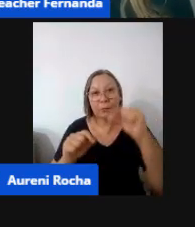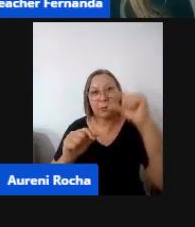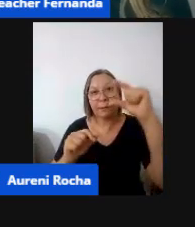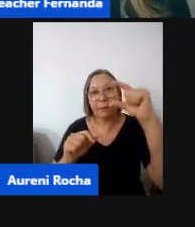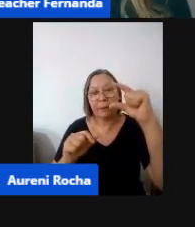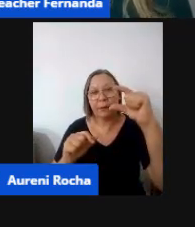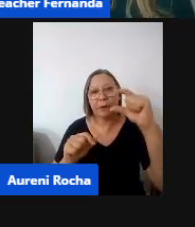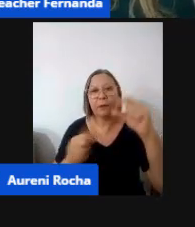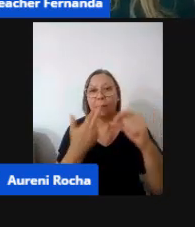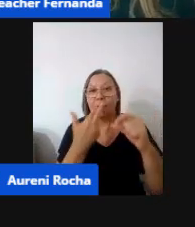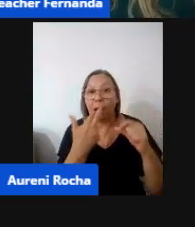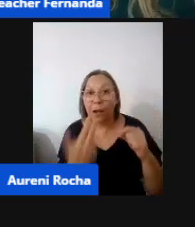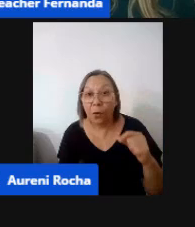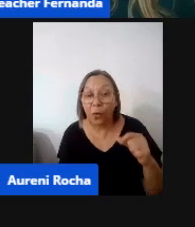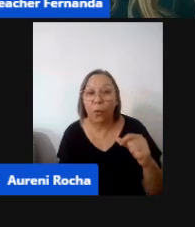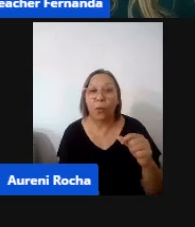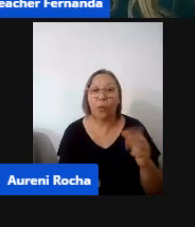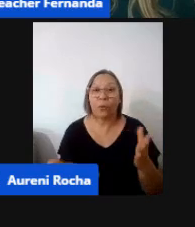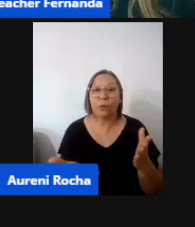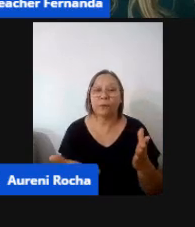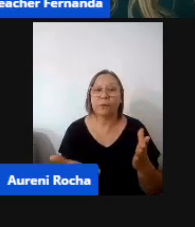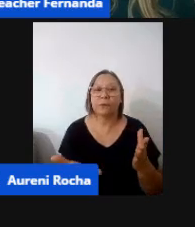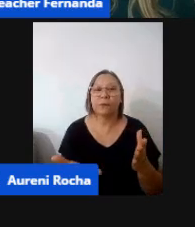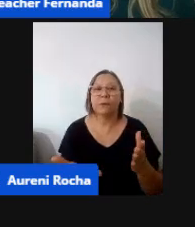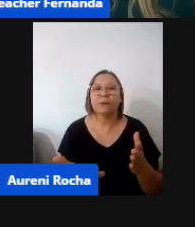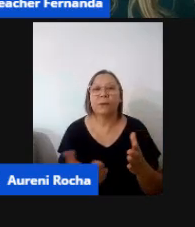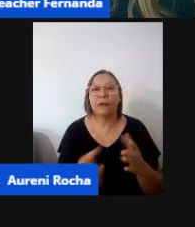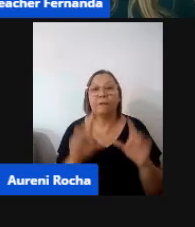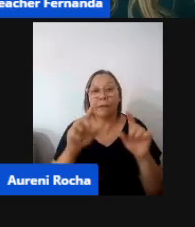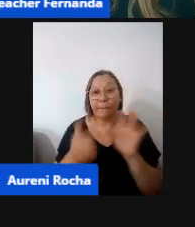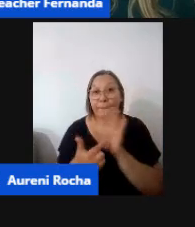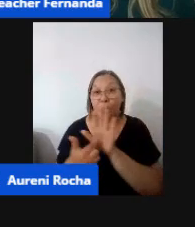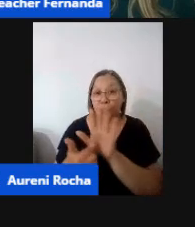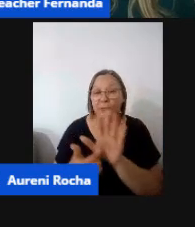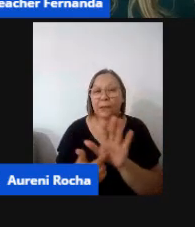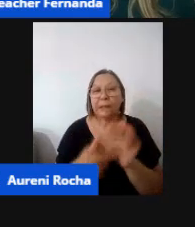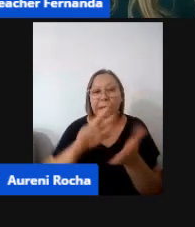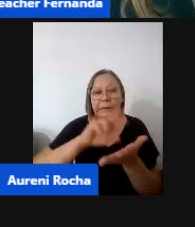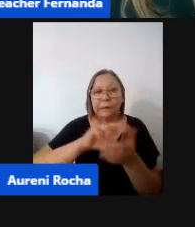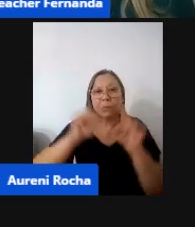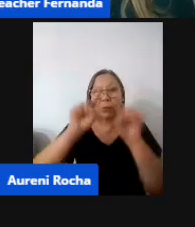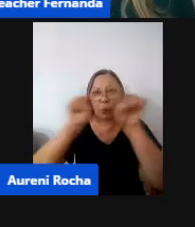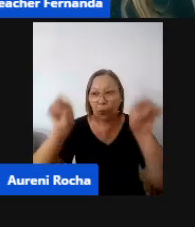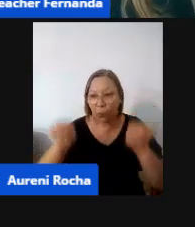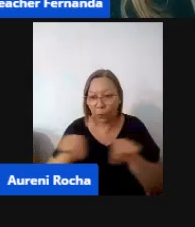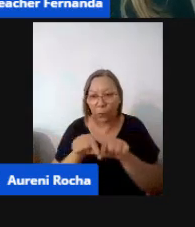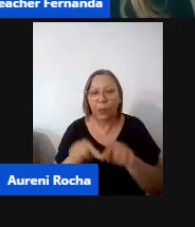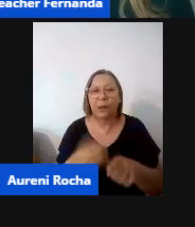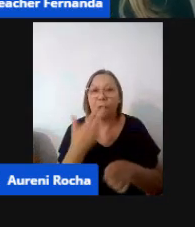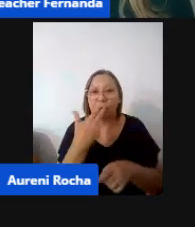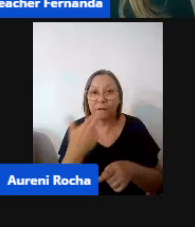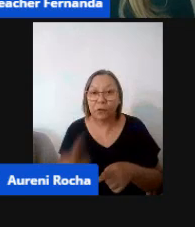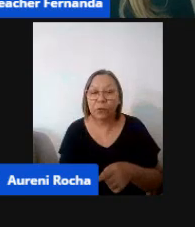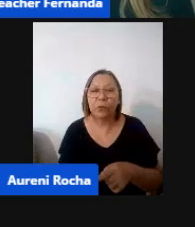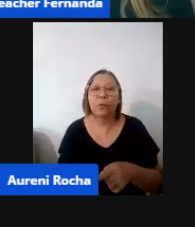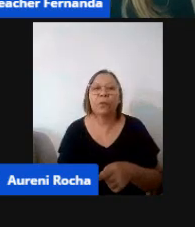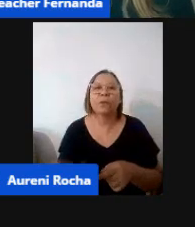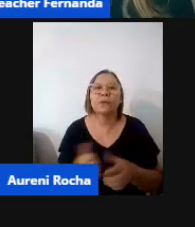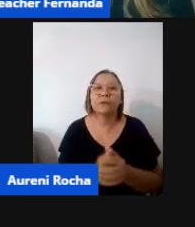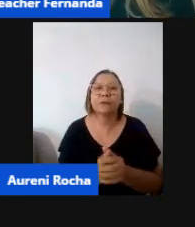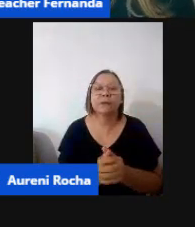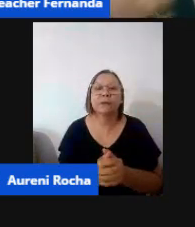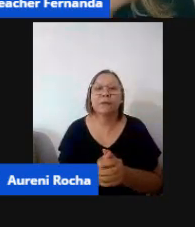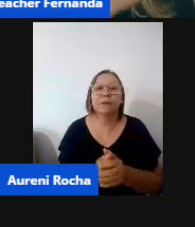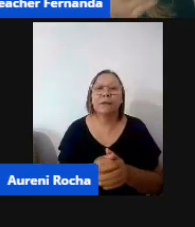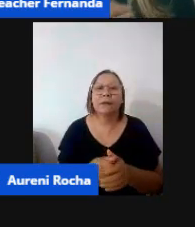vai clicar e ele vai mostrar uma paleta de cores no canto esquerdo. E assim por diante. Nos 3 pontinhos aí,